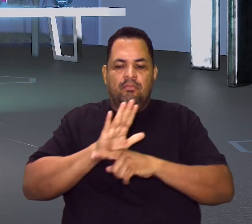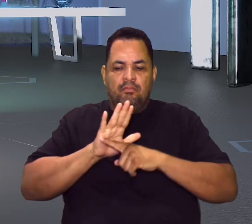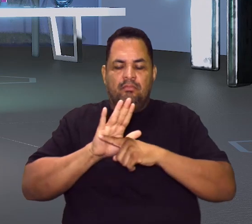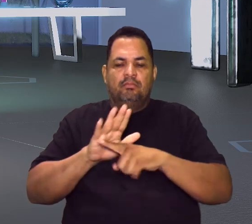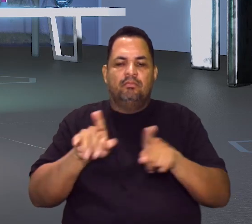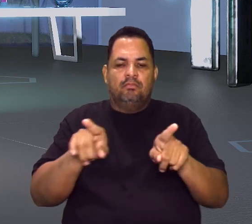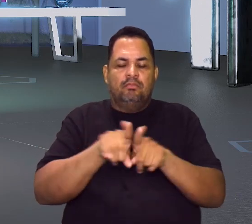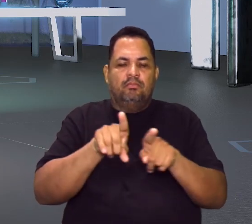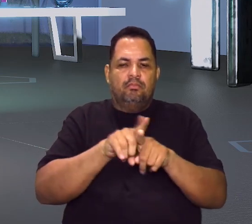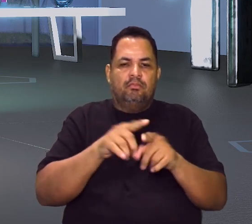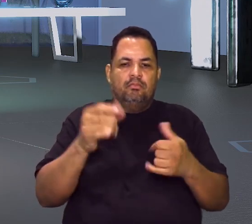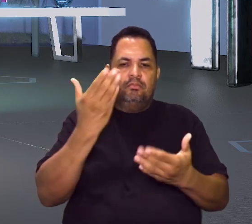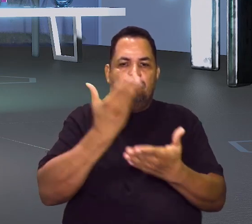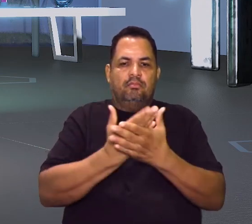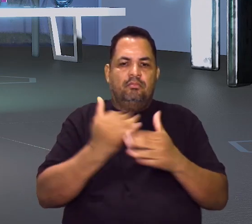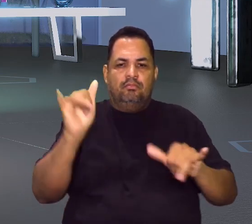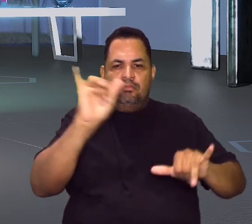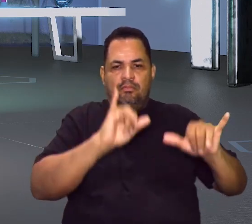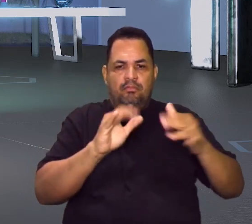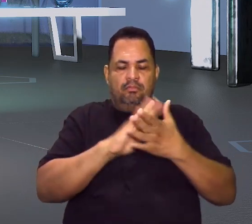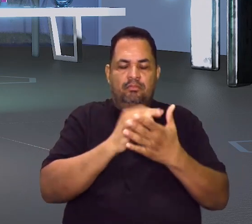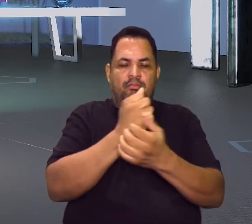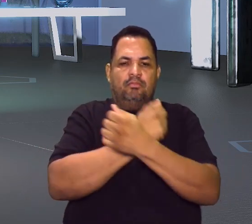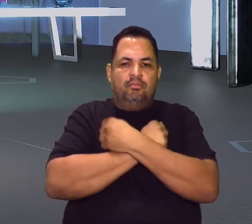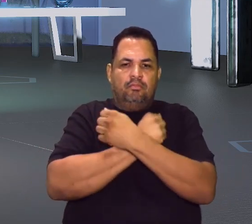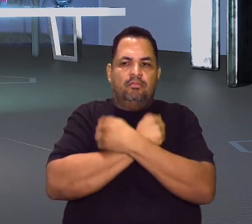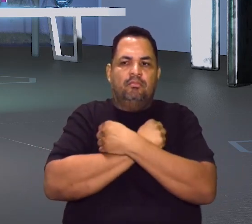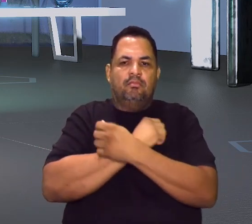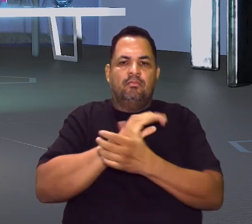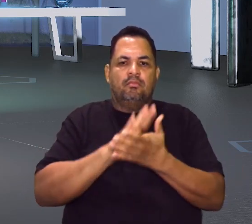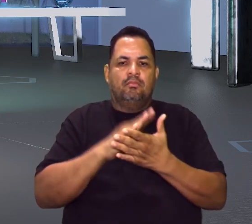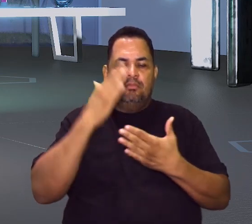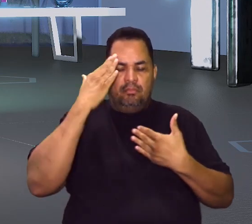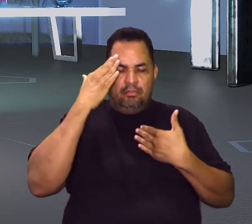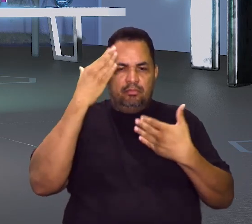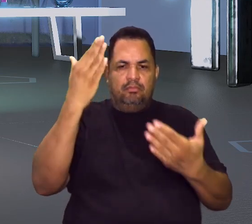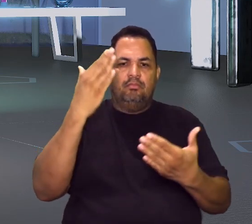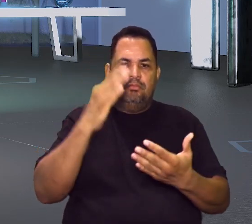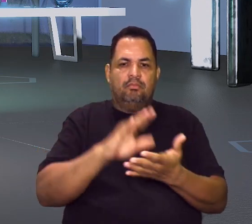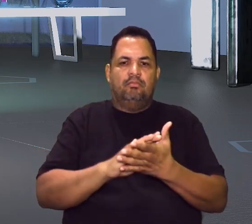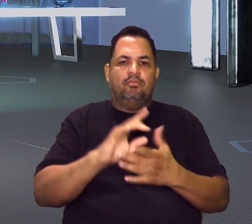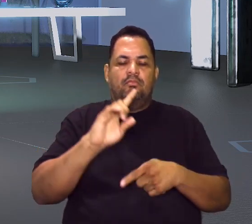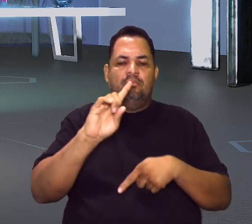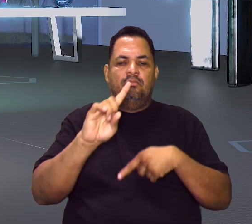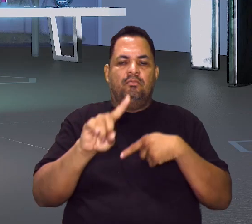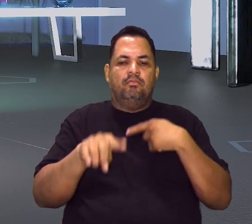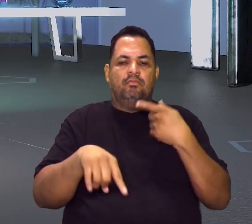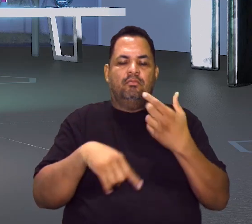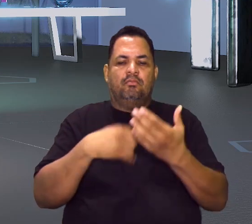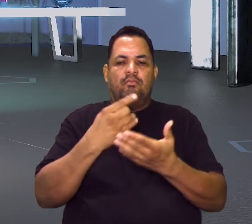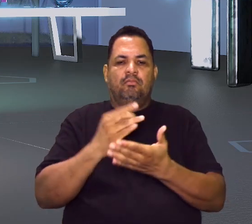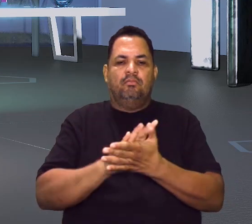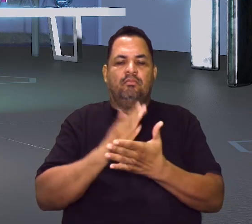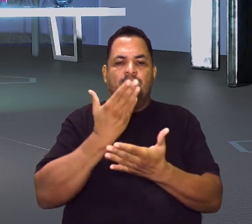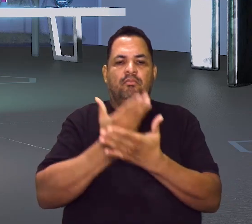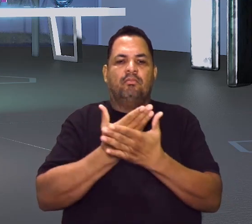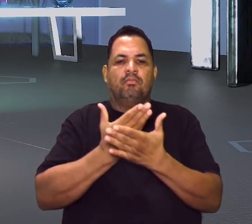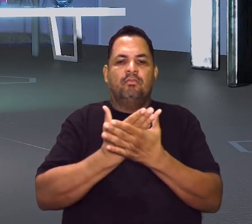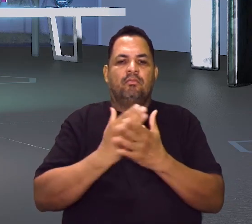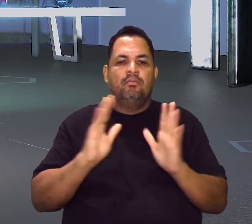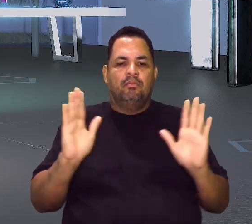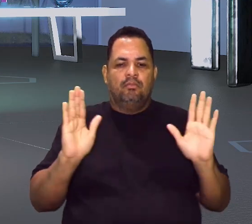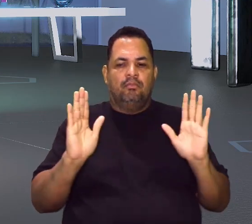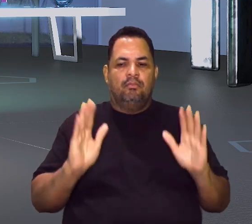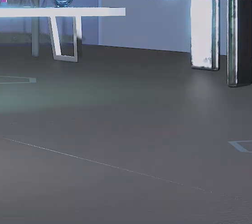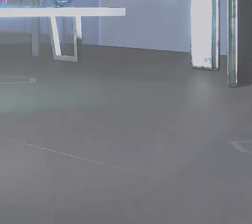nas aulas de Química, um grande abraço, muito obrigado e até a próxima aula. Valeu!